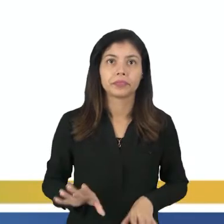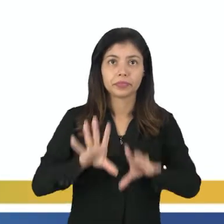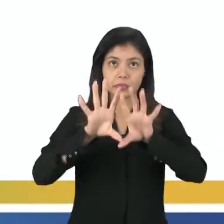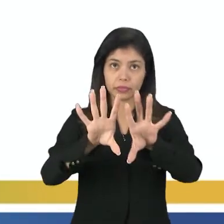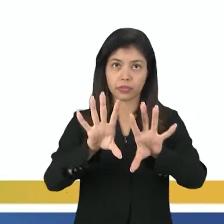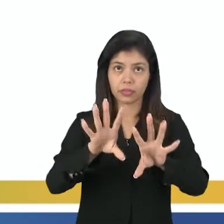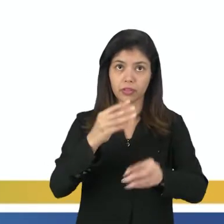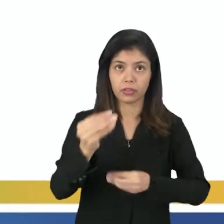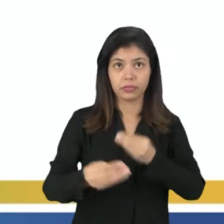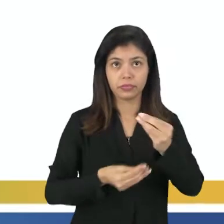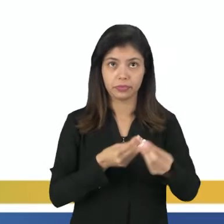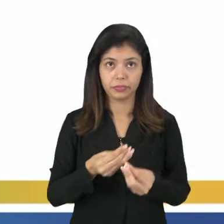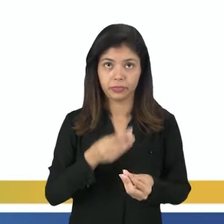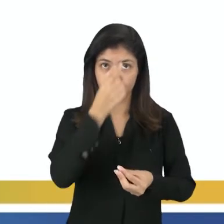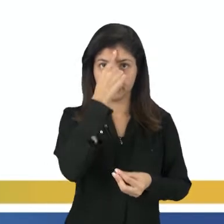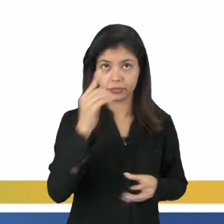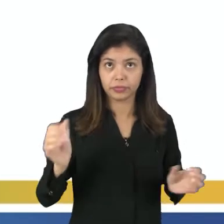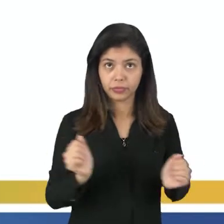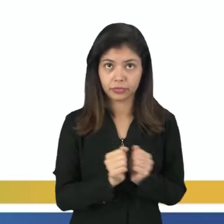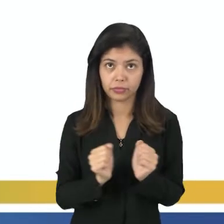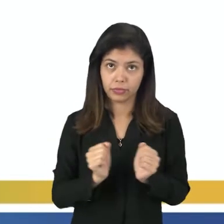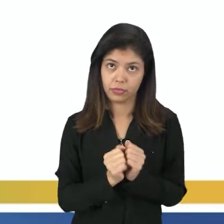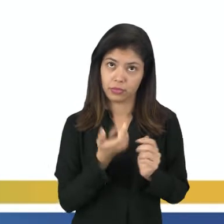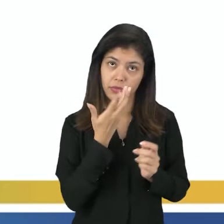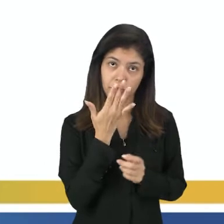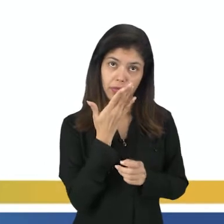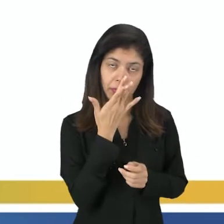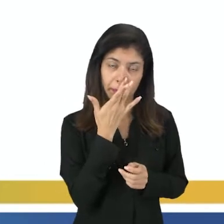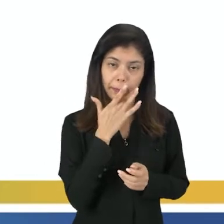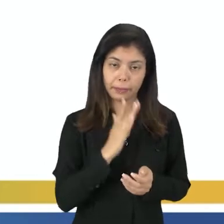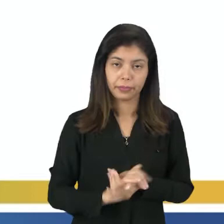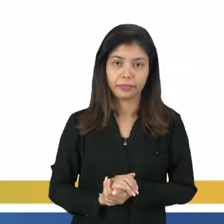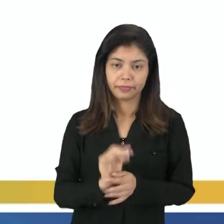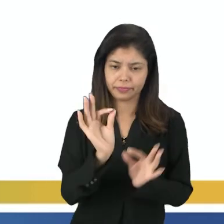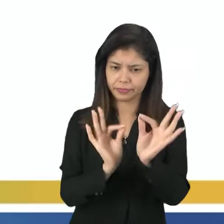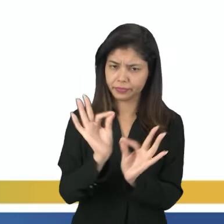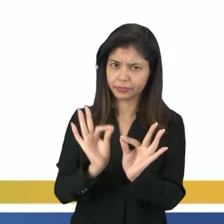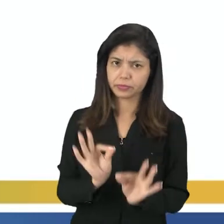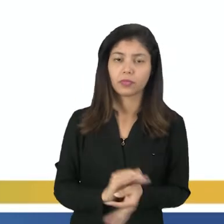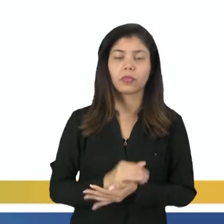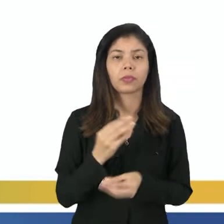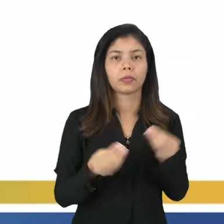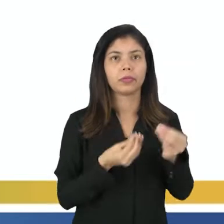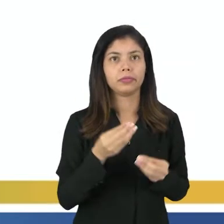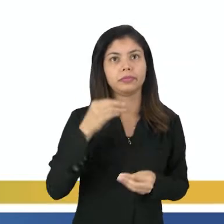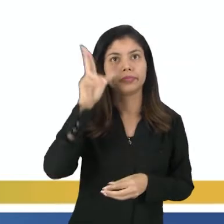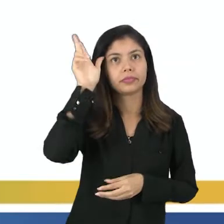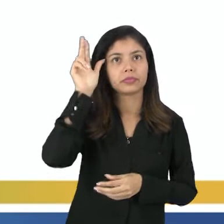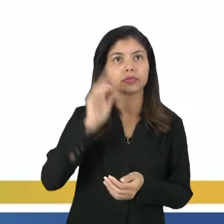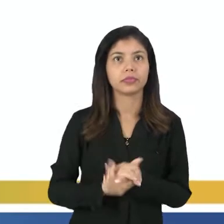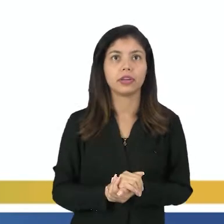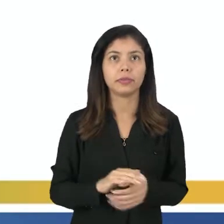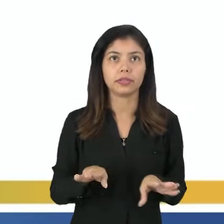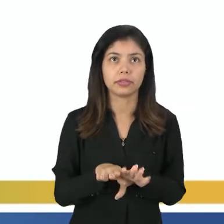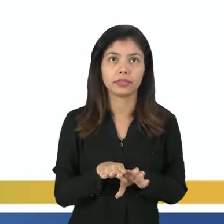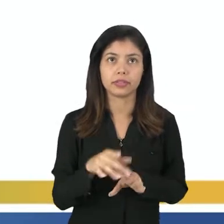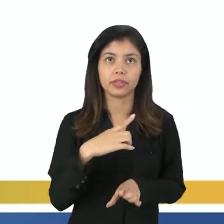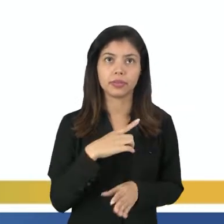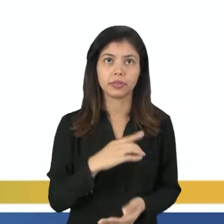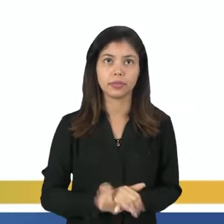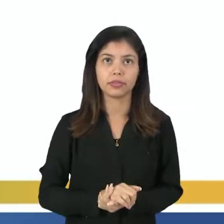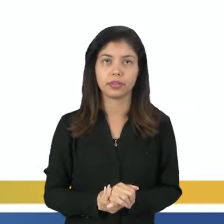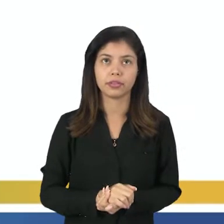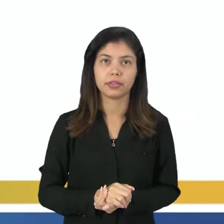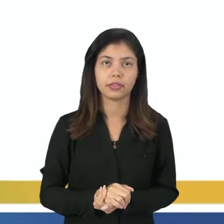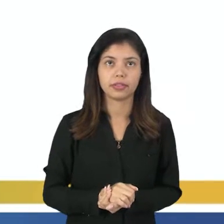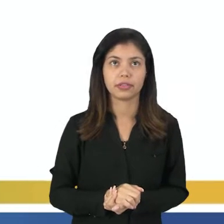essa forma aí, esse conjunto de cores e de traços aí como um cavalo. Ó, vou pegar aí